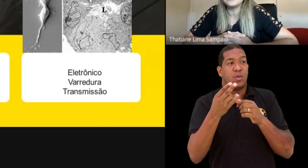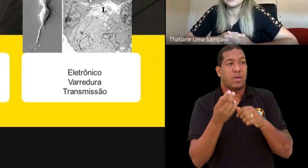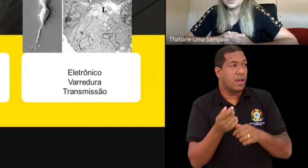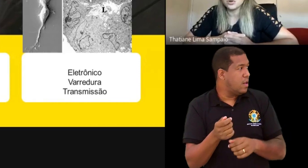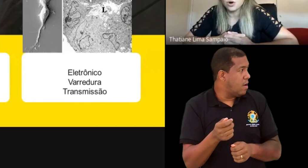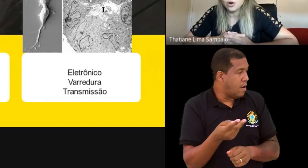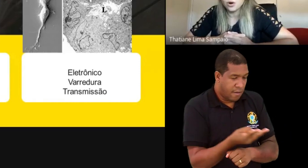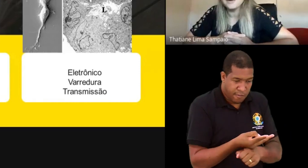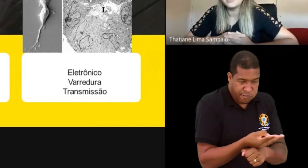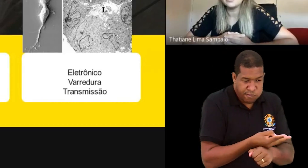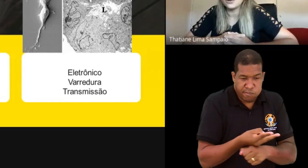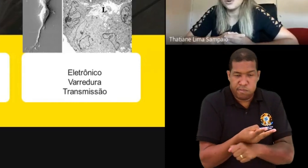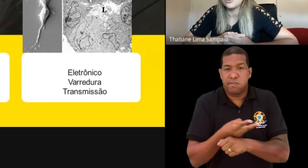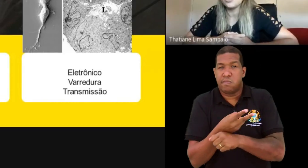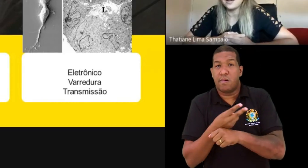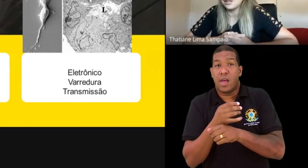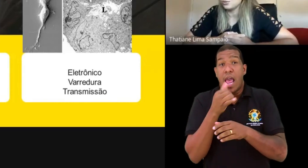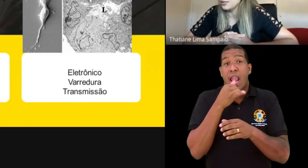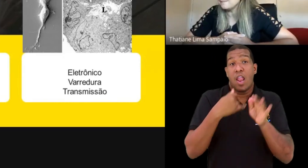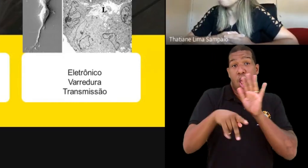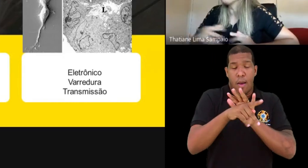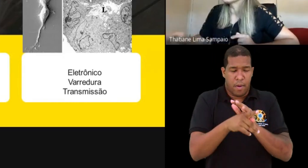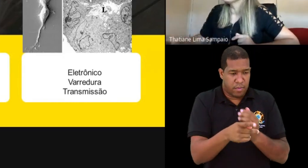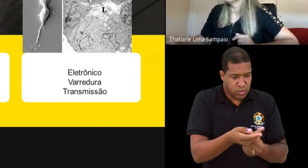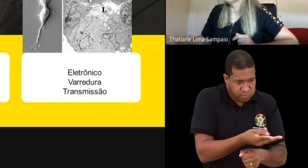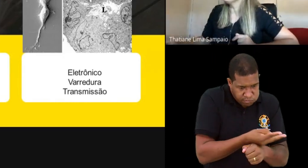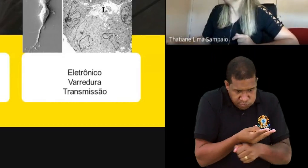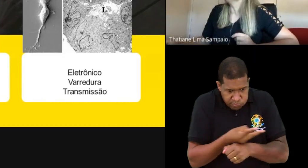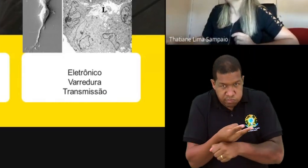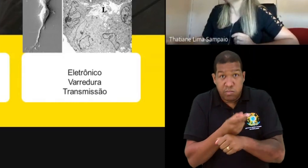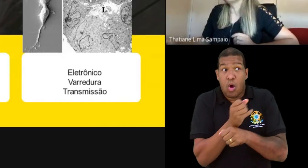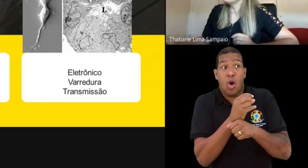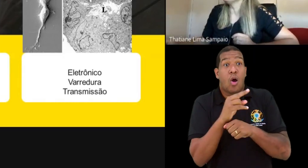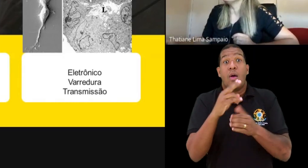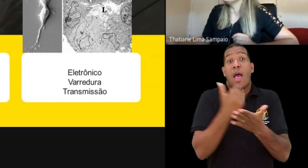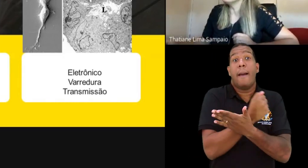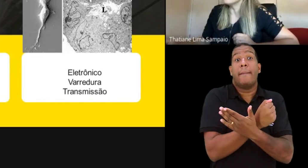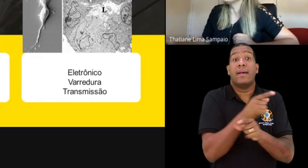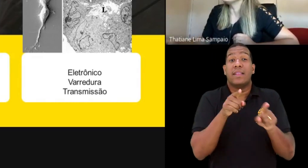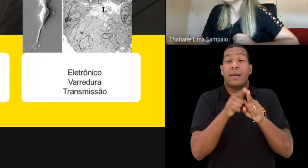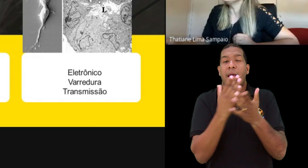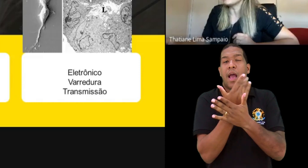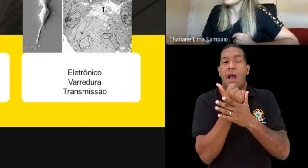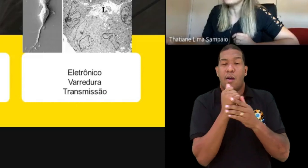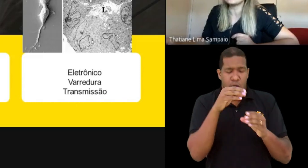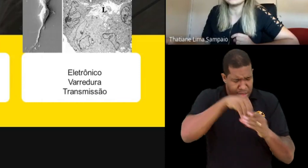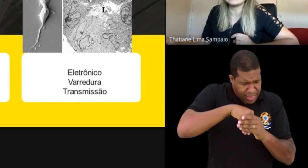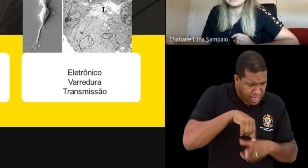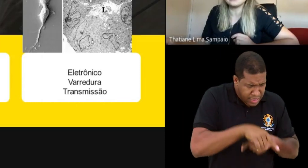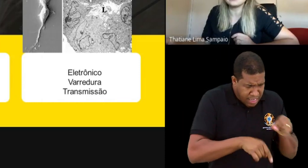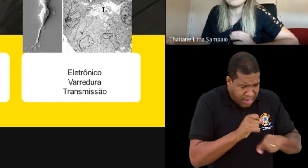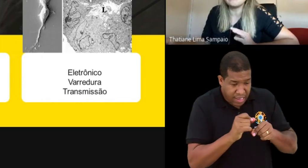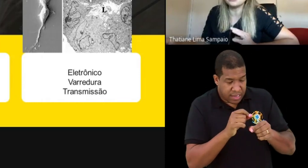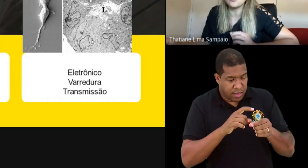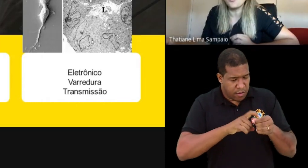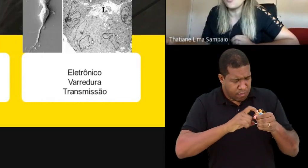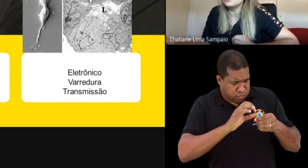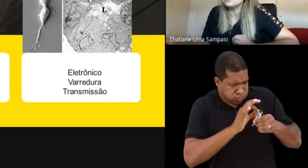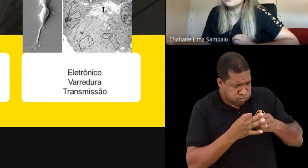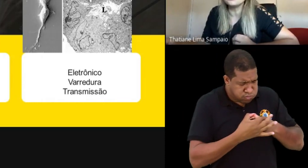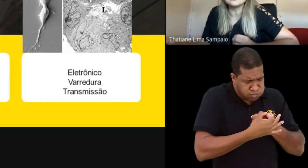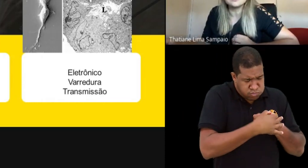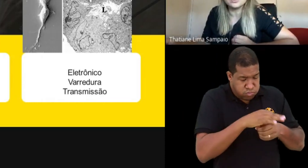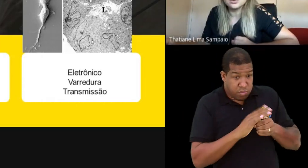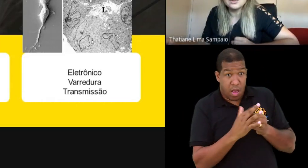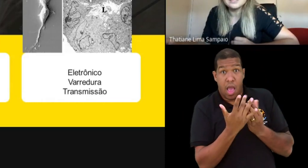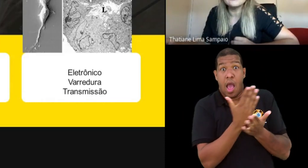varredura, microscópio eletrônico de varredura. Ou você pega, então, imagens internas das células, como a mitocôndria